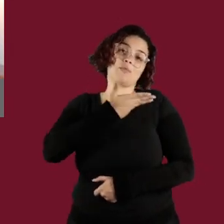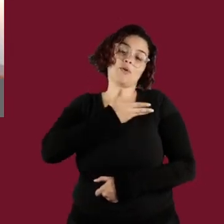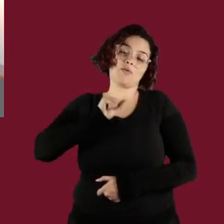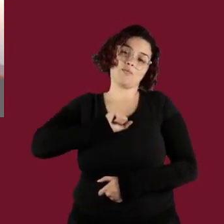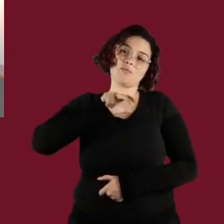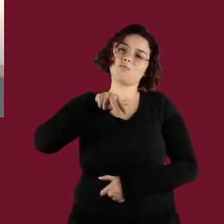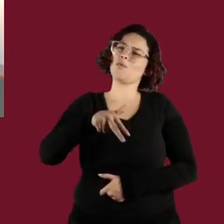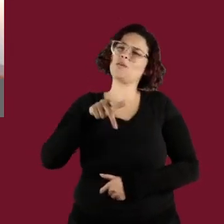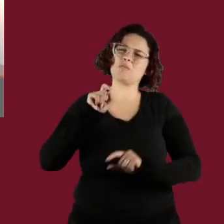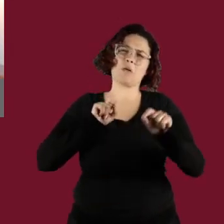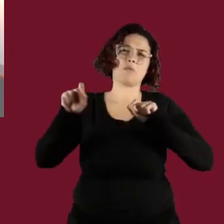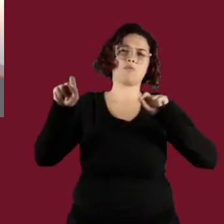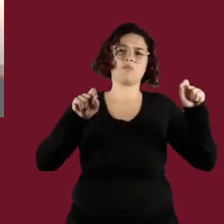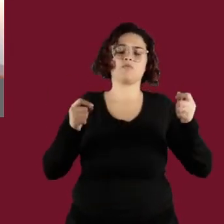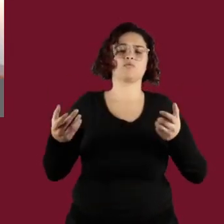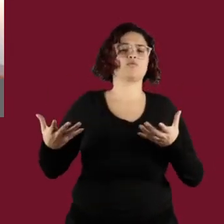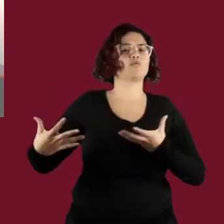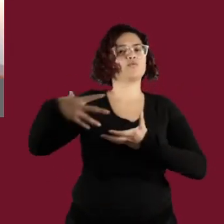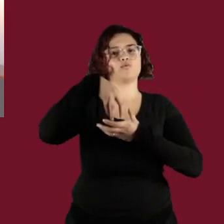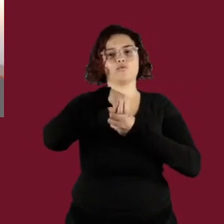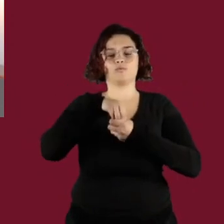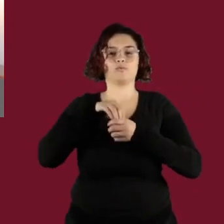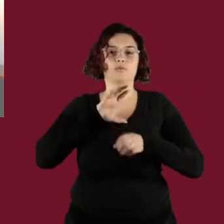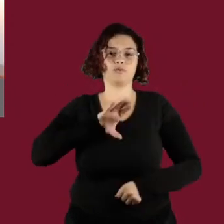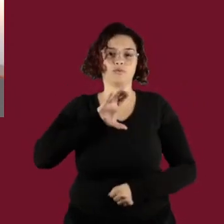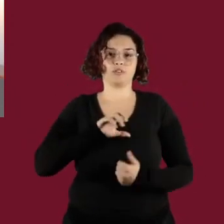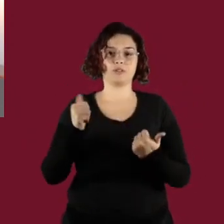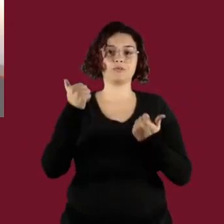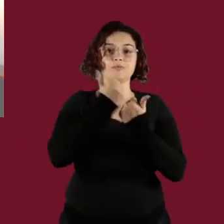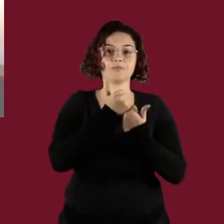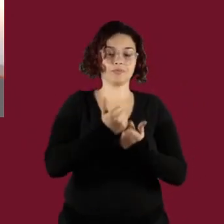nesse grande barco da lusofonia.